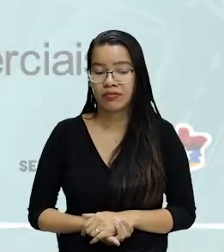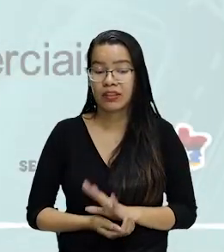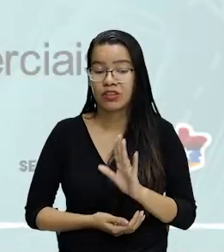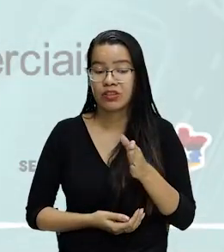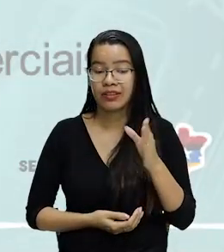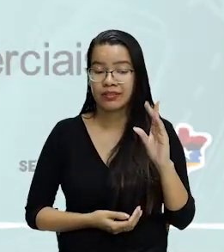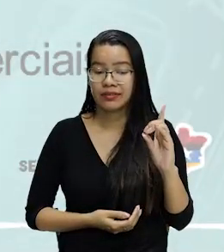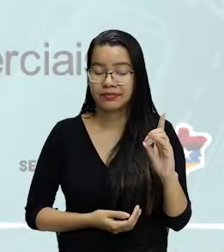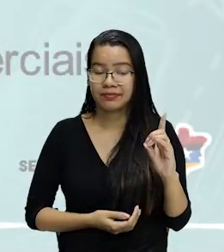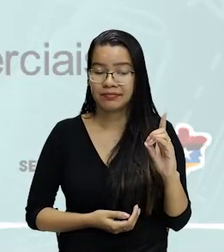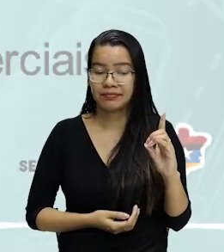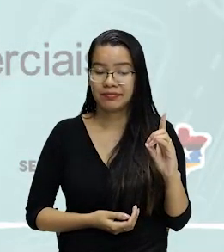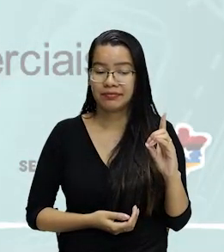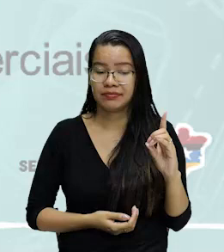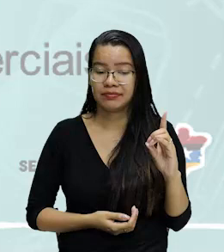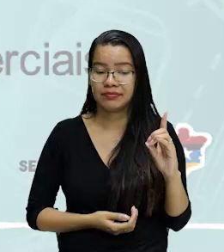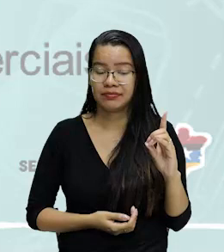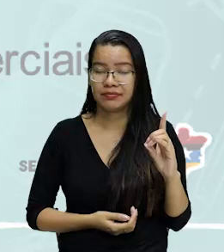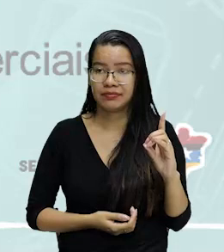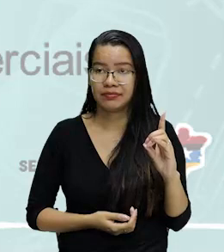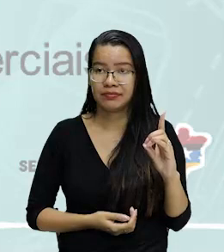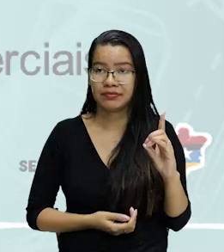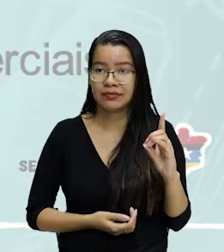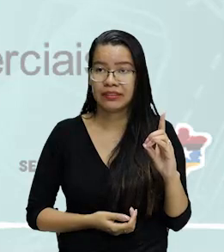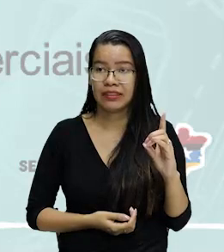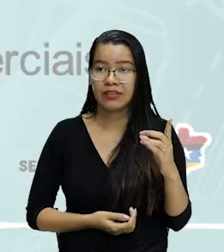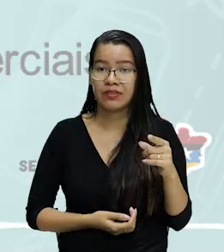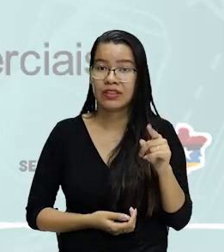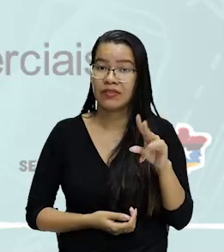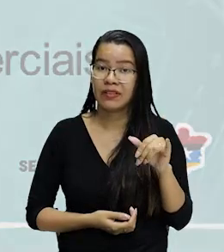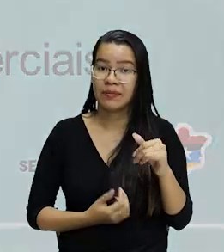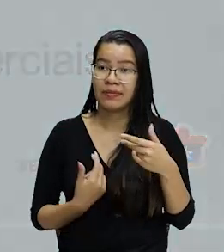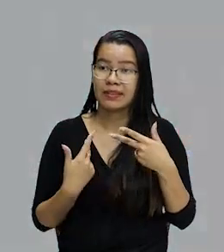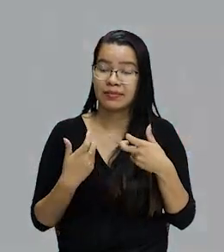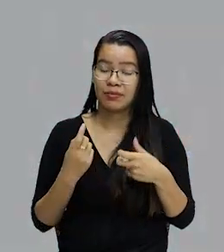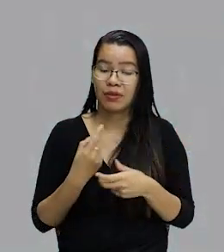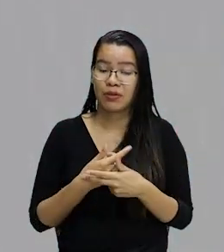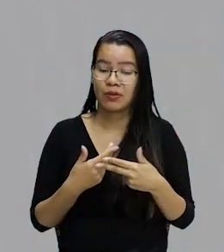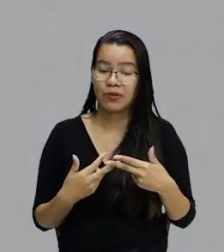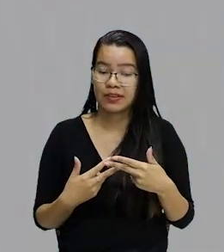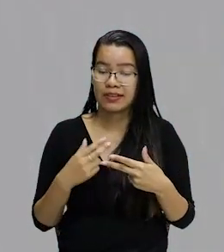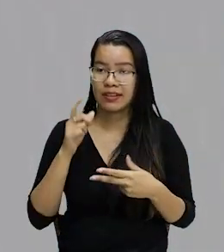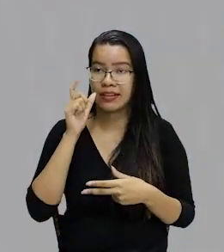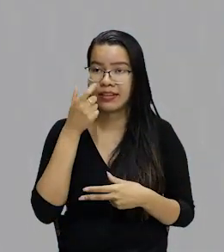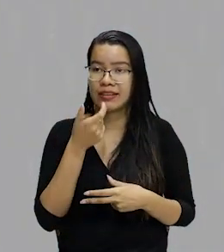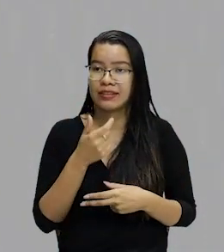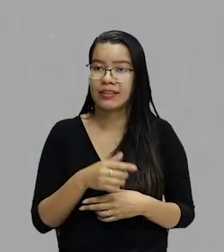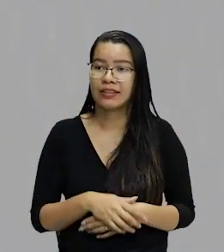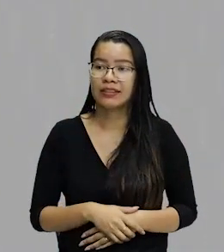Letra D, fortalecimento dos laços de servidão e vassalagem. Aí tu vai perceber uma coisa interessante.